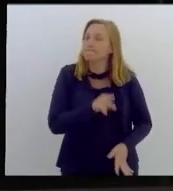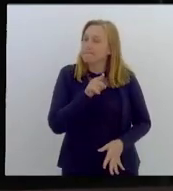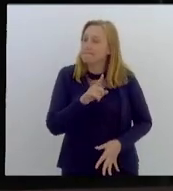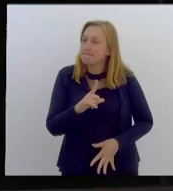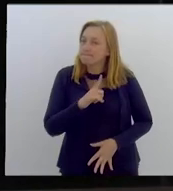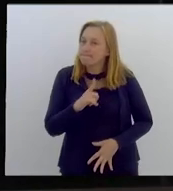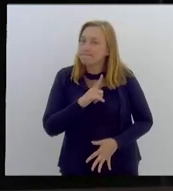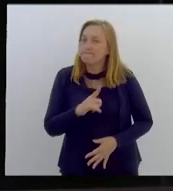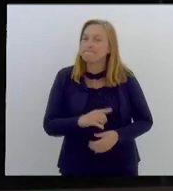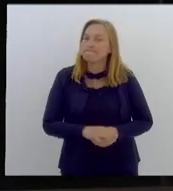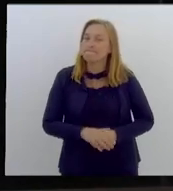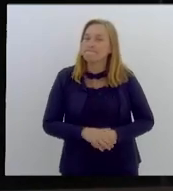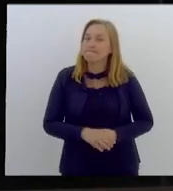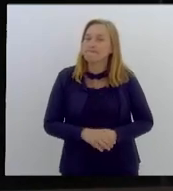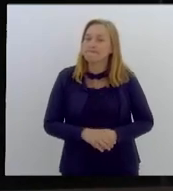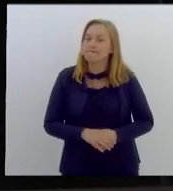tenha